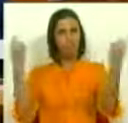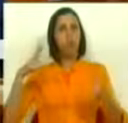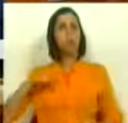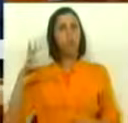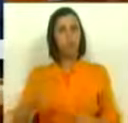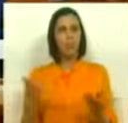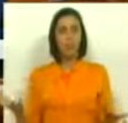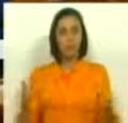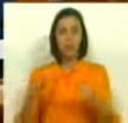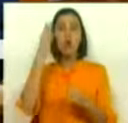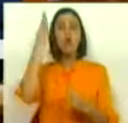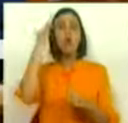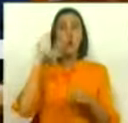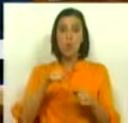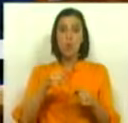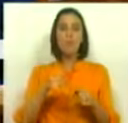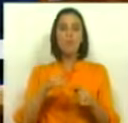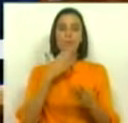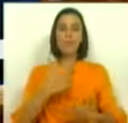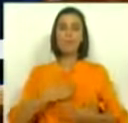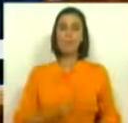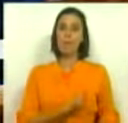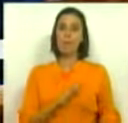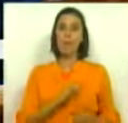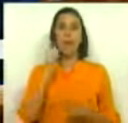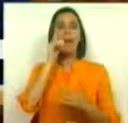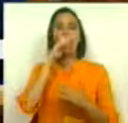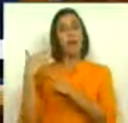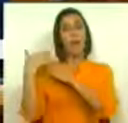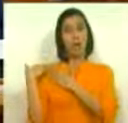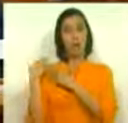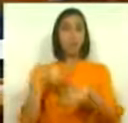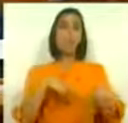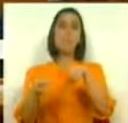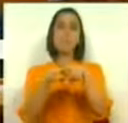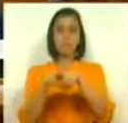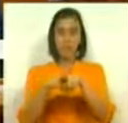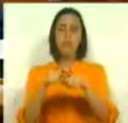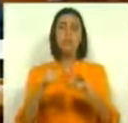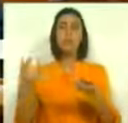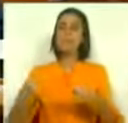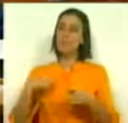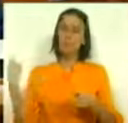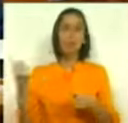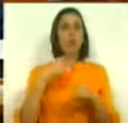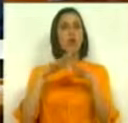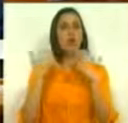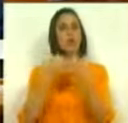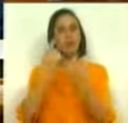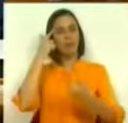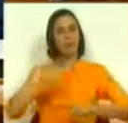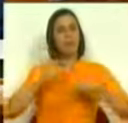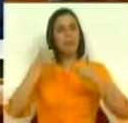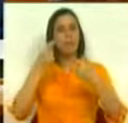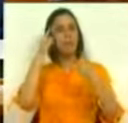portugueses. São números que devem preocupar os responsáveis políticos e devem mobilizar toda a